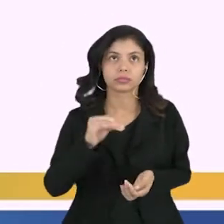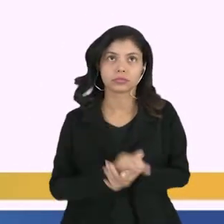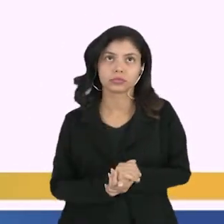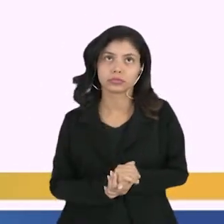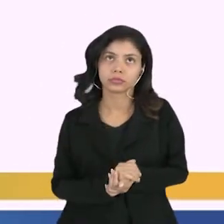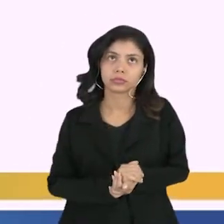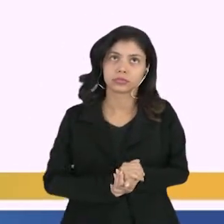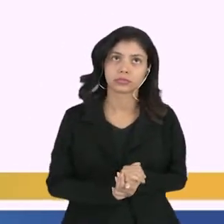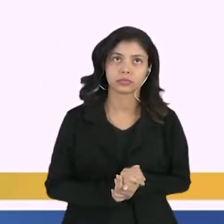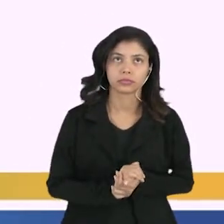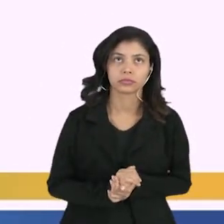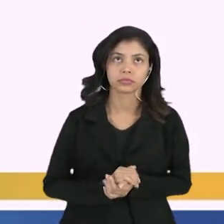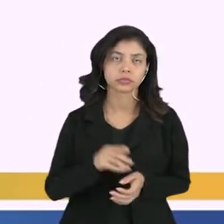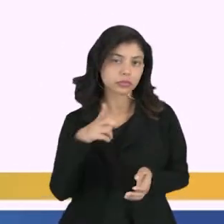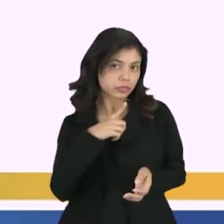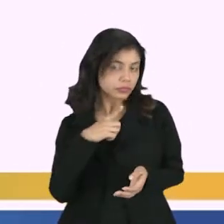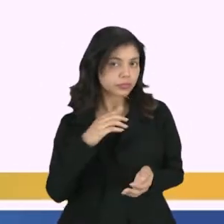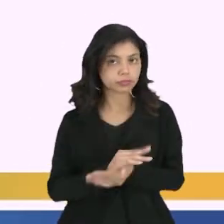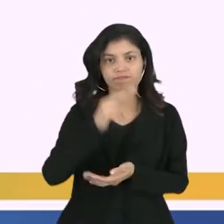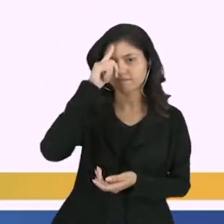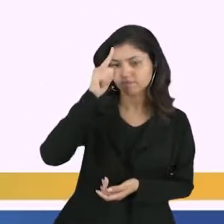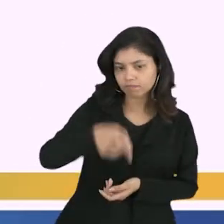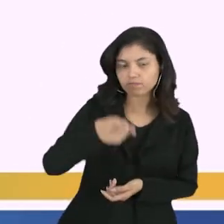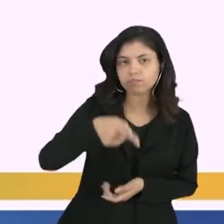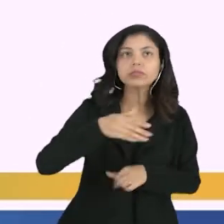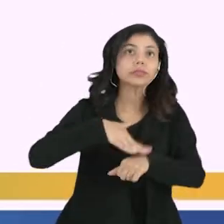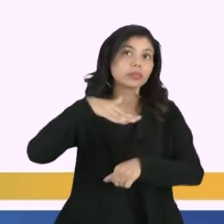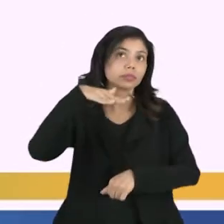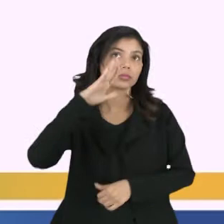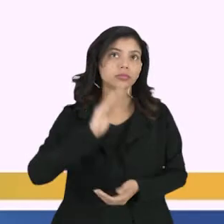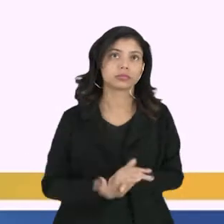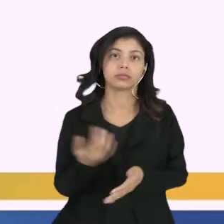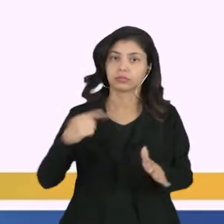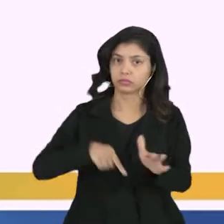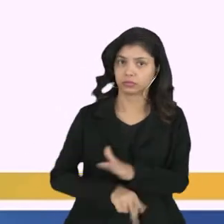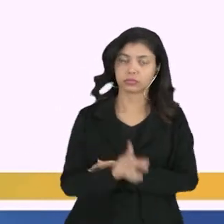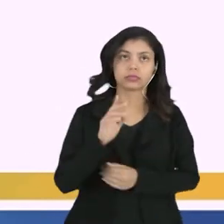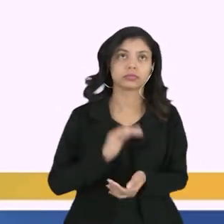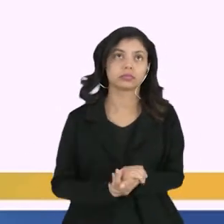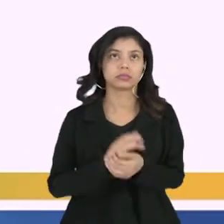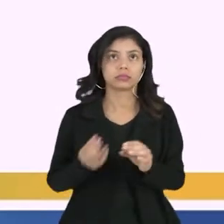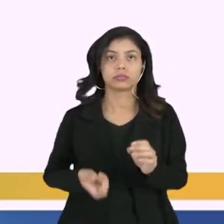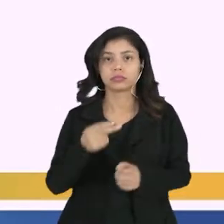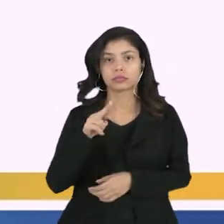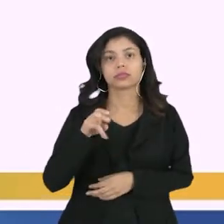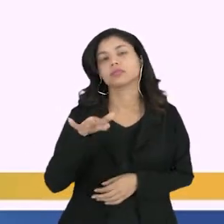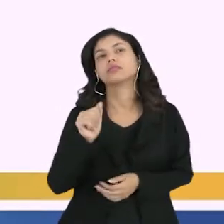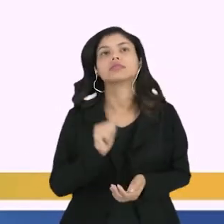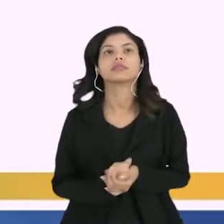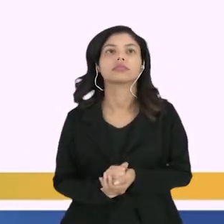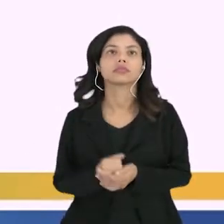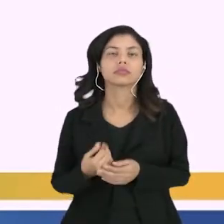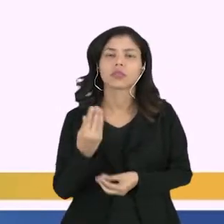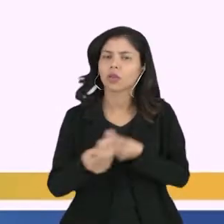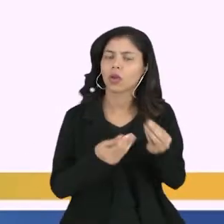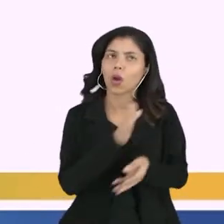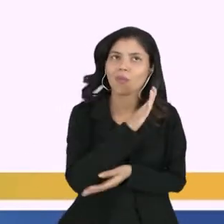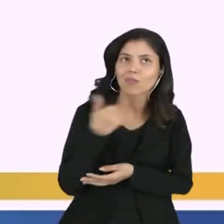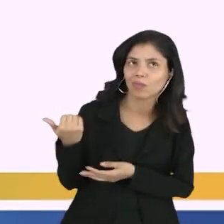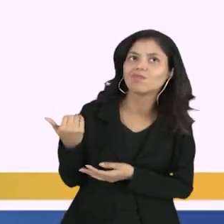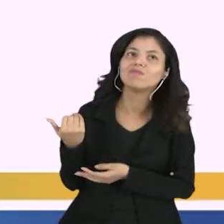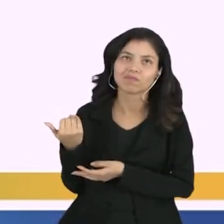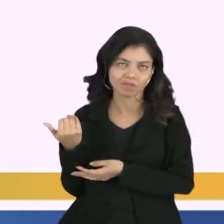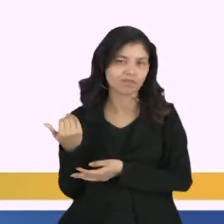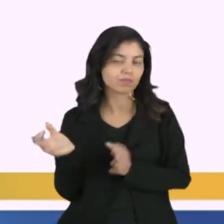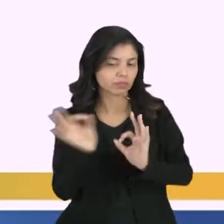esses donatários, eles eram a autoridade máxima, então, dentro da capitania. E com a morte